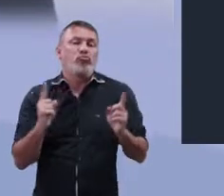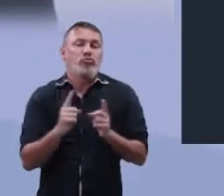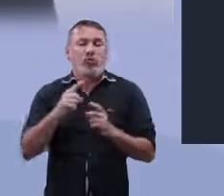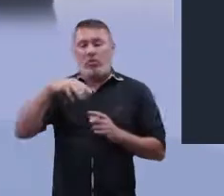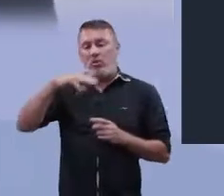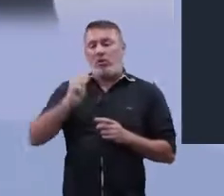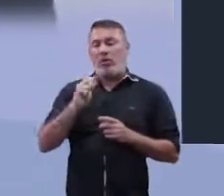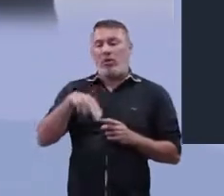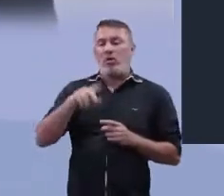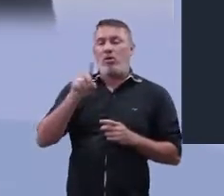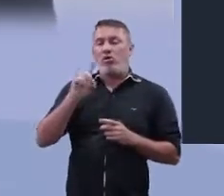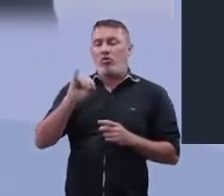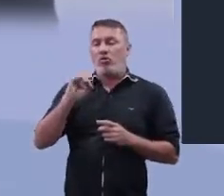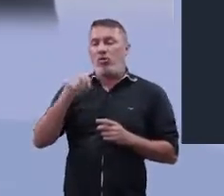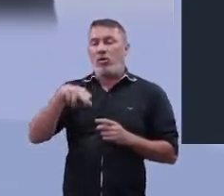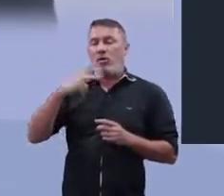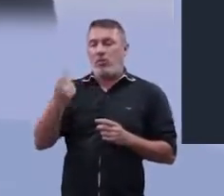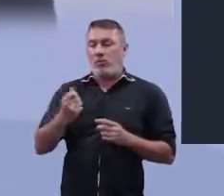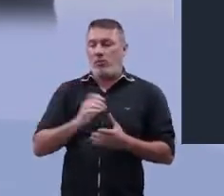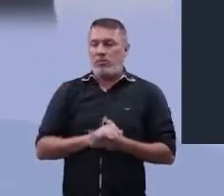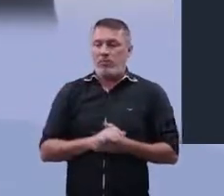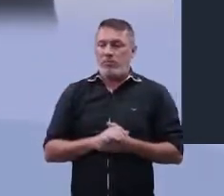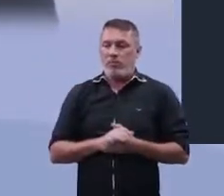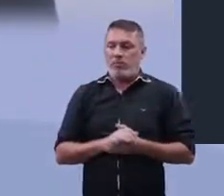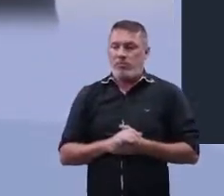né, é chamado de mandioquinha.